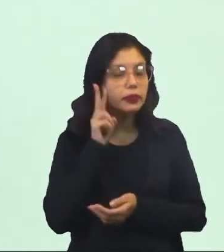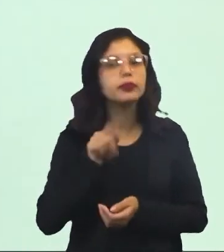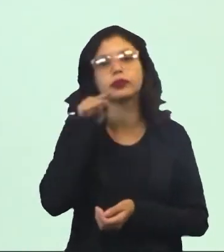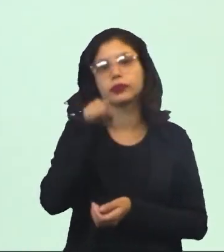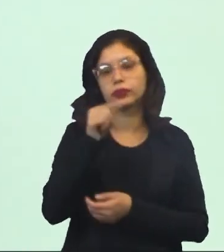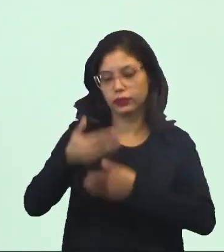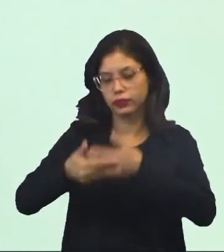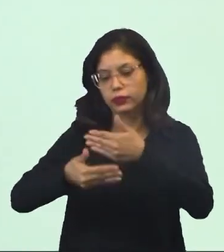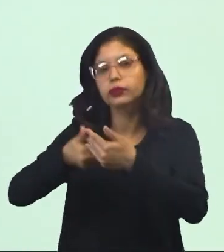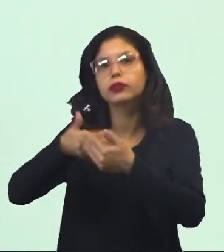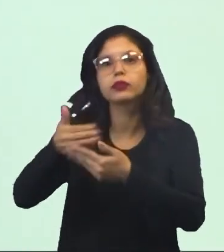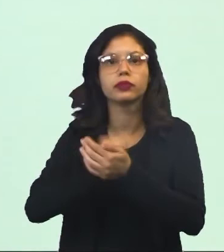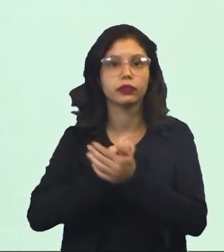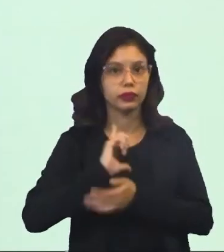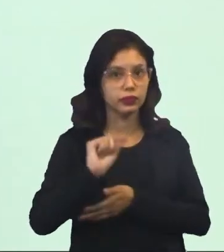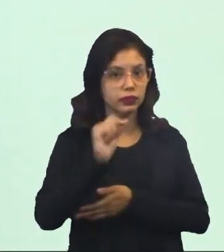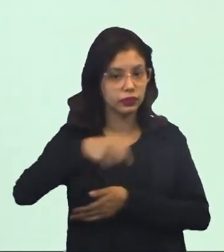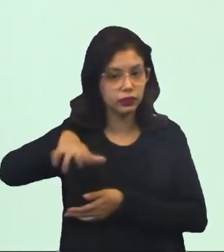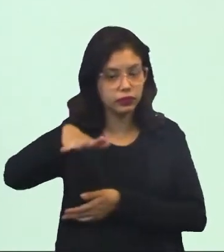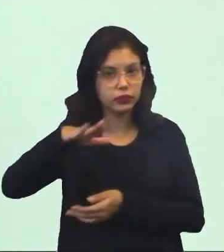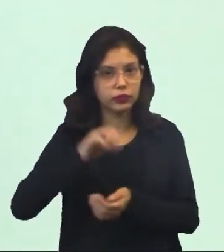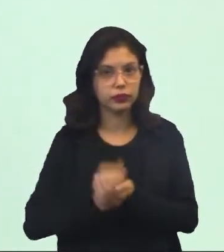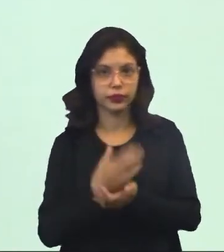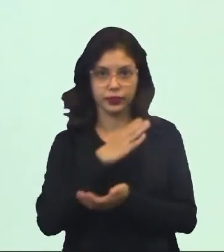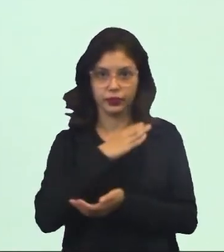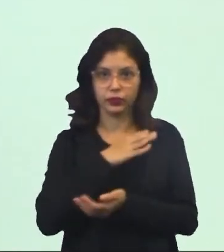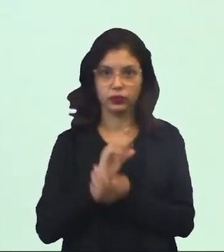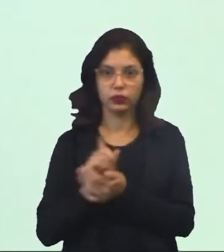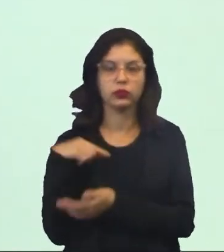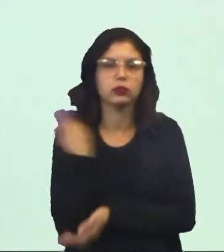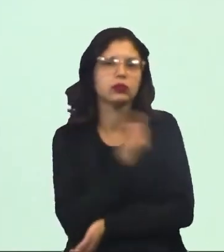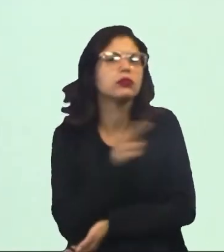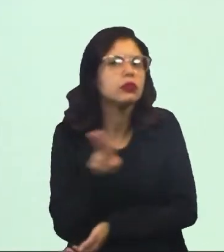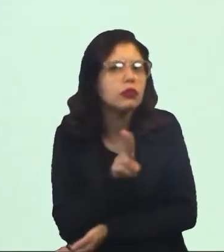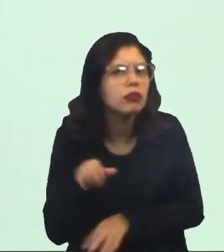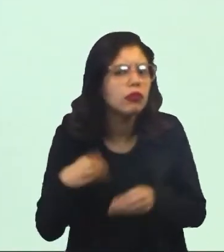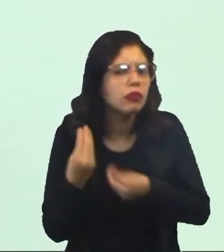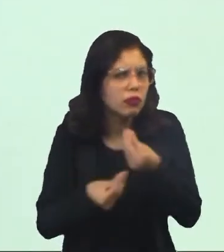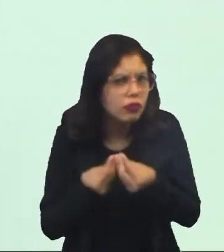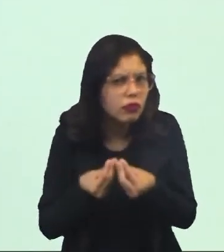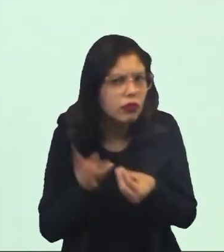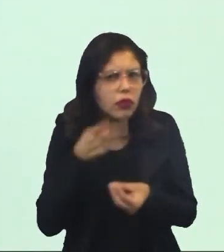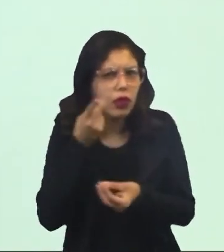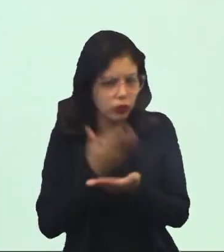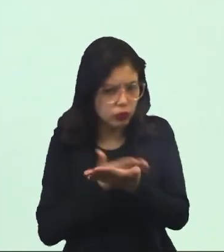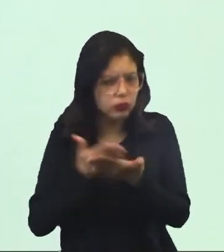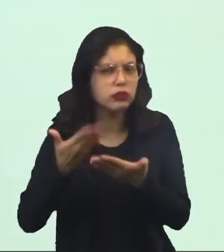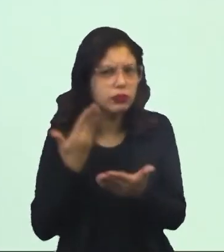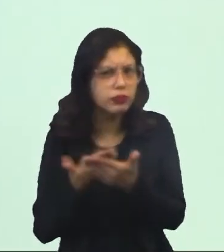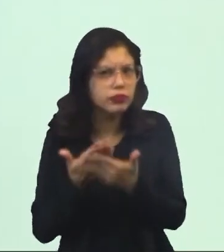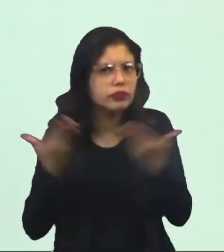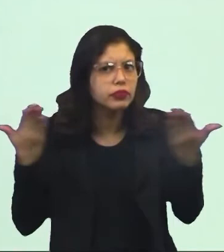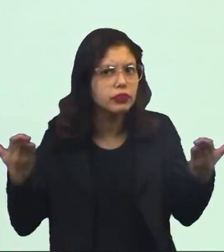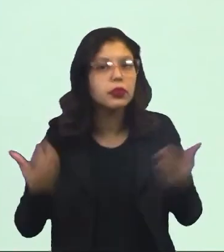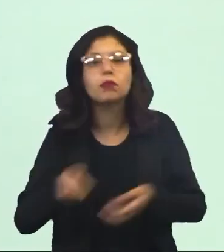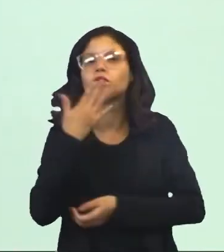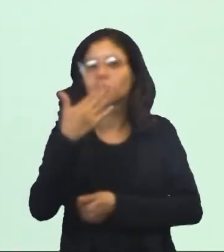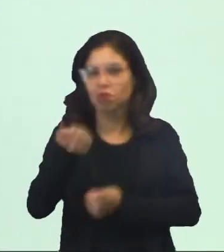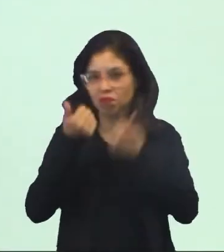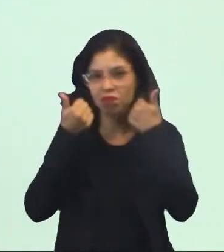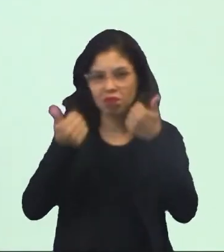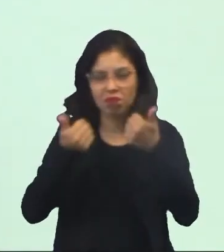esse processo de saída do campo para a cidade, nós nomeamos como, nós já falamos no início da nossa aula. Muito